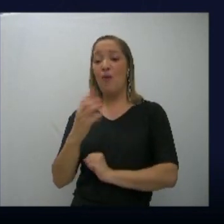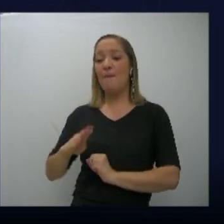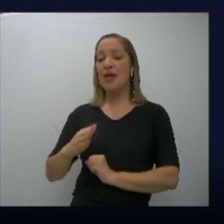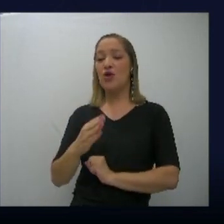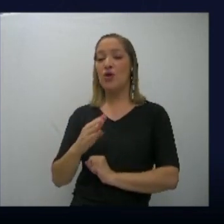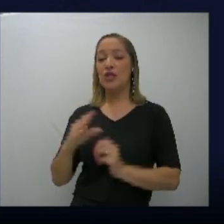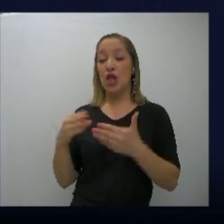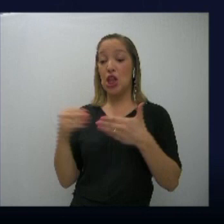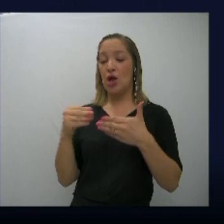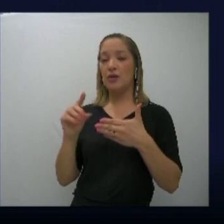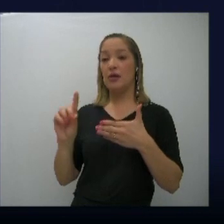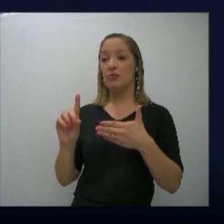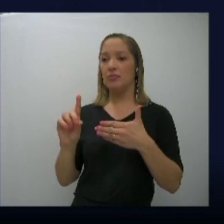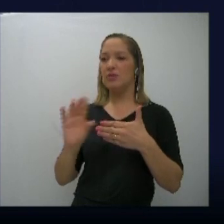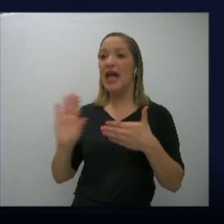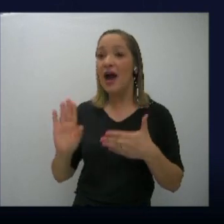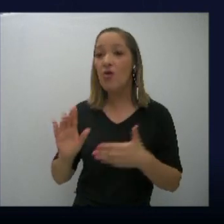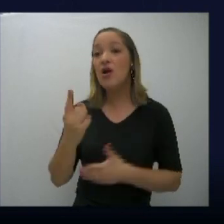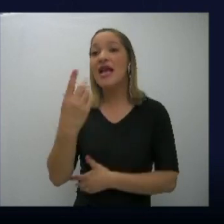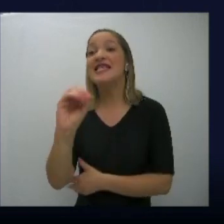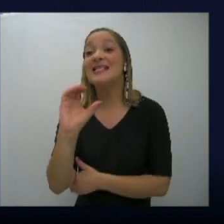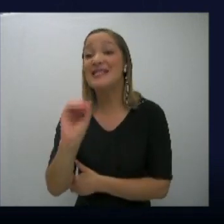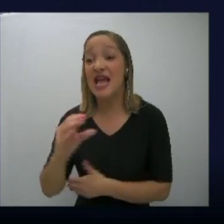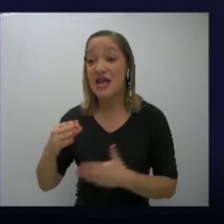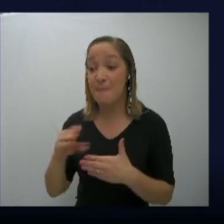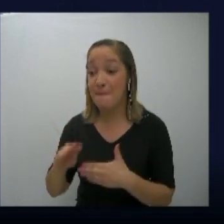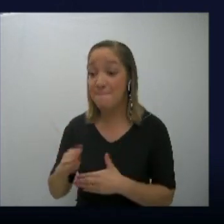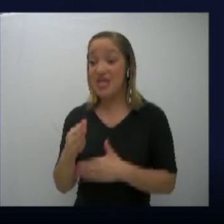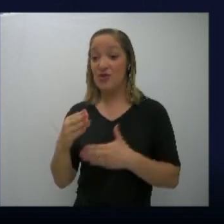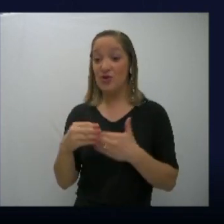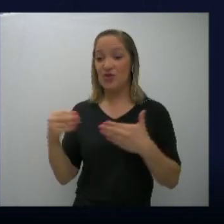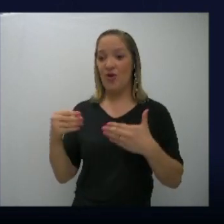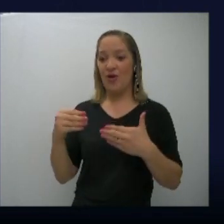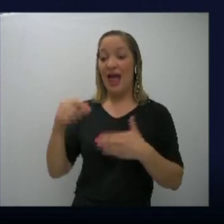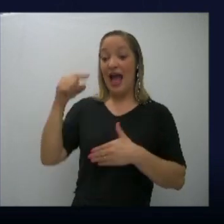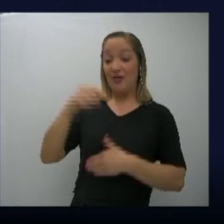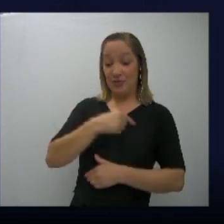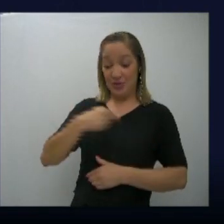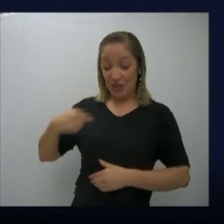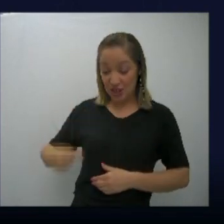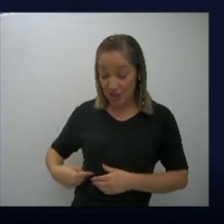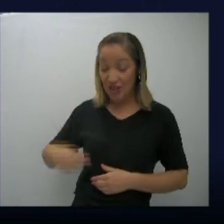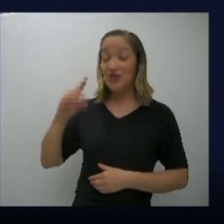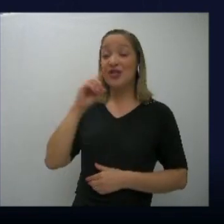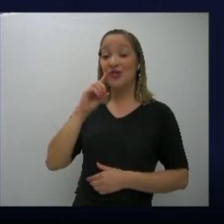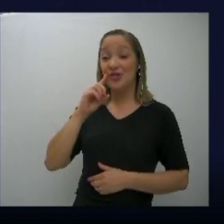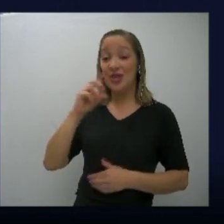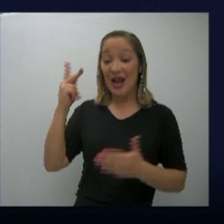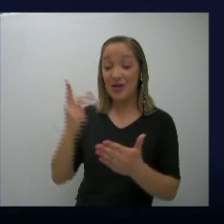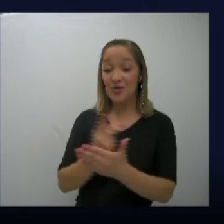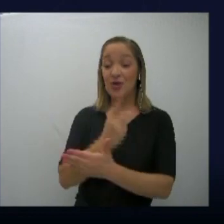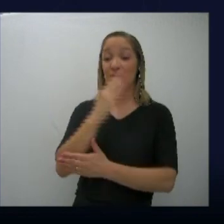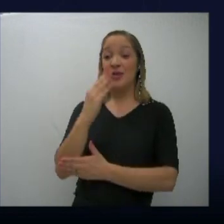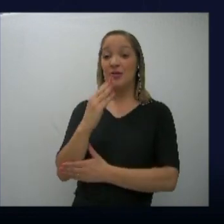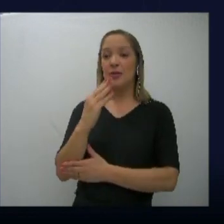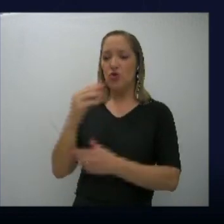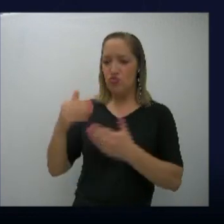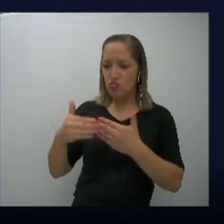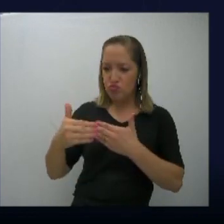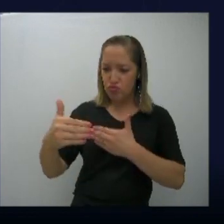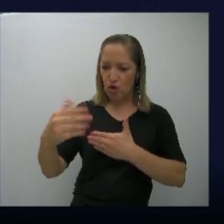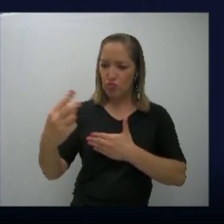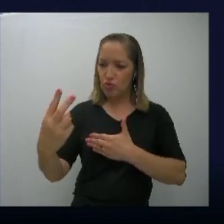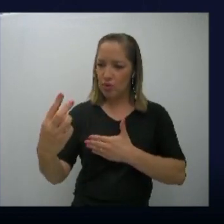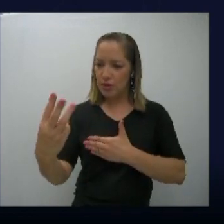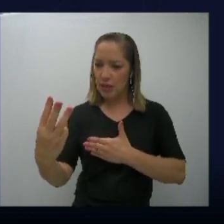unicórnio não fazem presentes em vigília hoje isso acontecer na China suas vidas e isso vai acontecer no Brasil os próximos dois três quatro horas você está